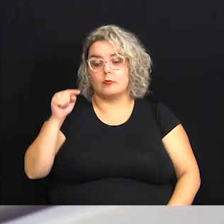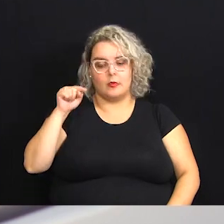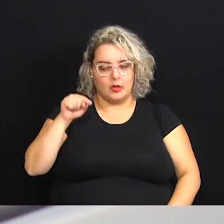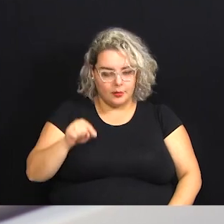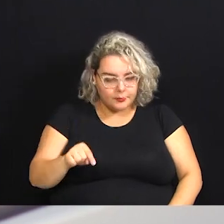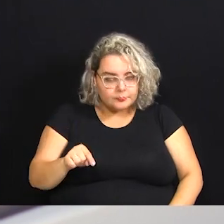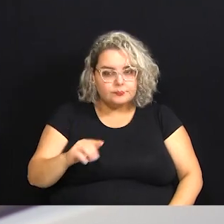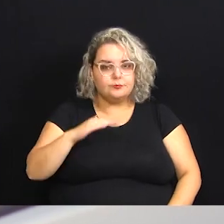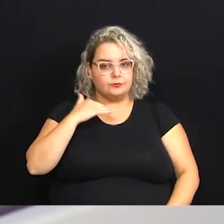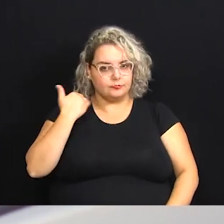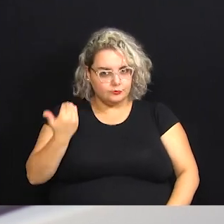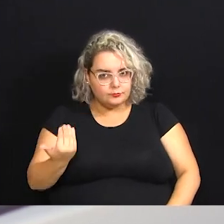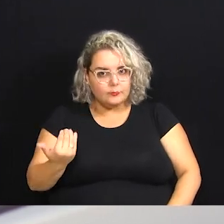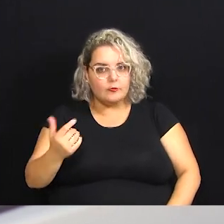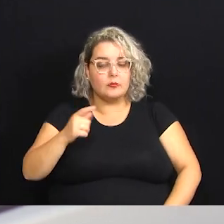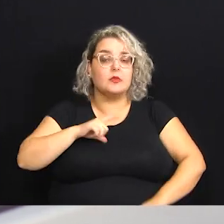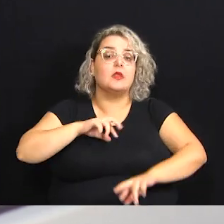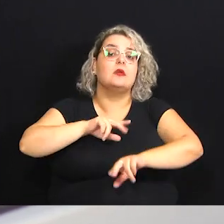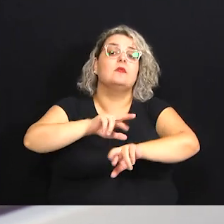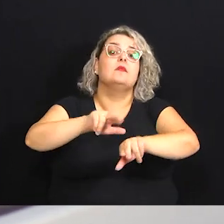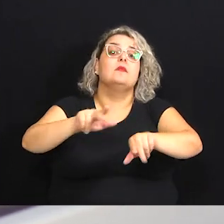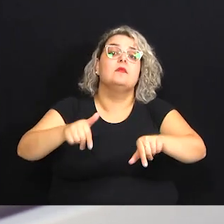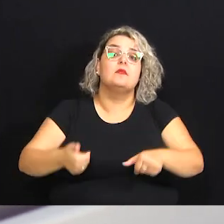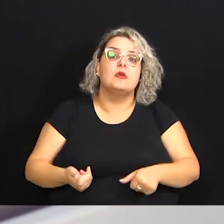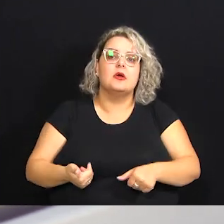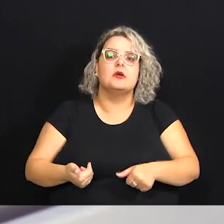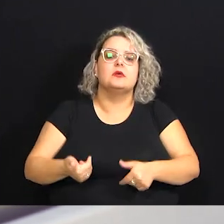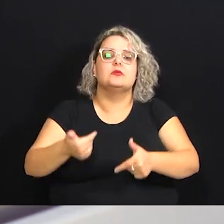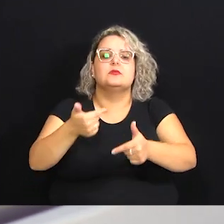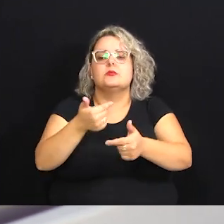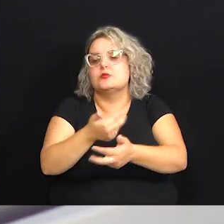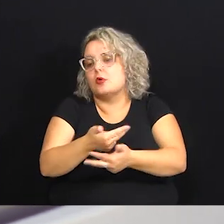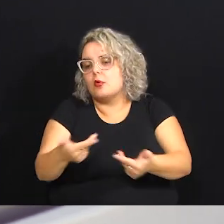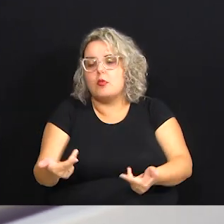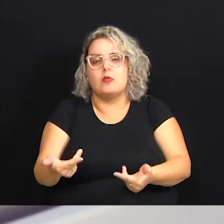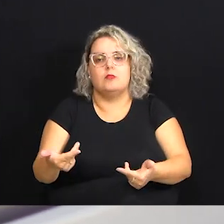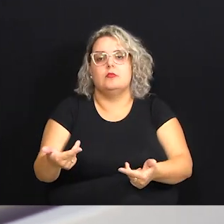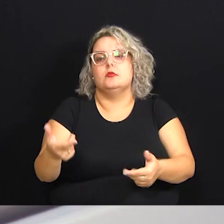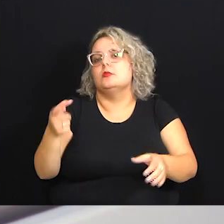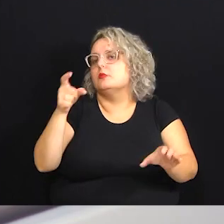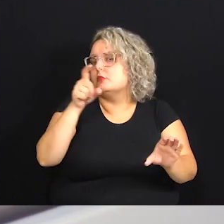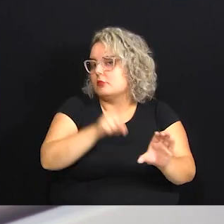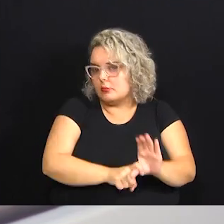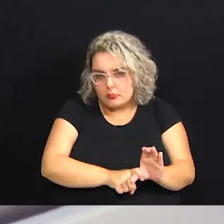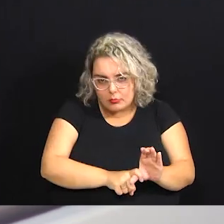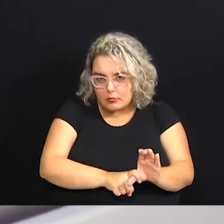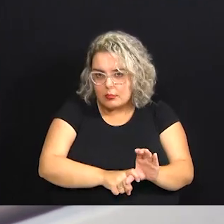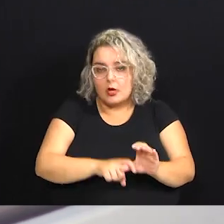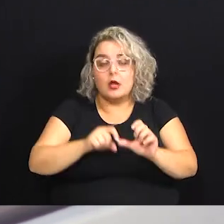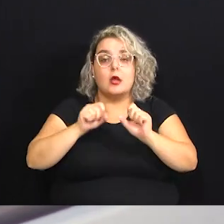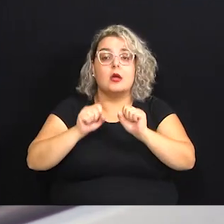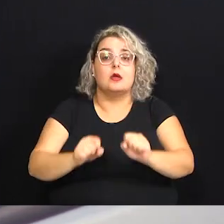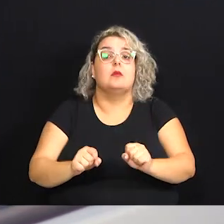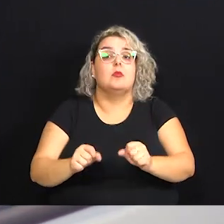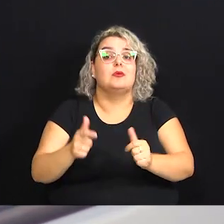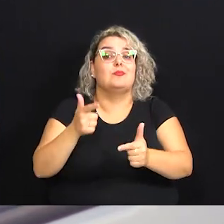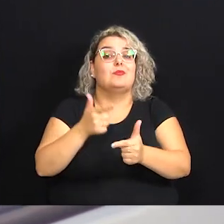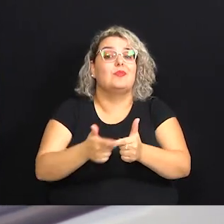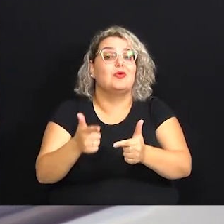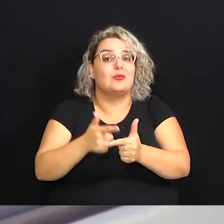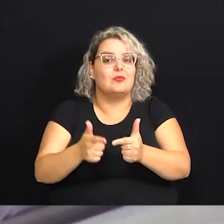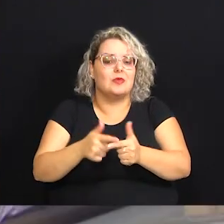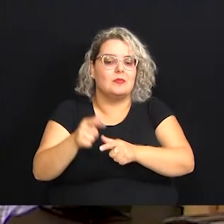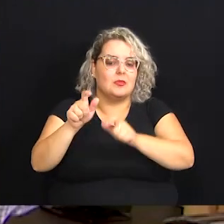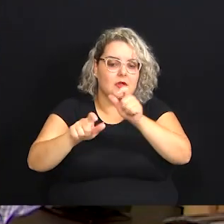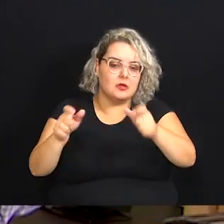Nesse caso, existem uma série de pendências financeiras que ficam e que pode ser um transtorno